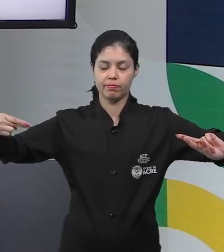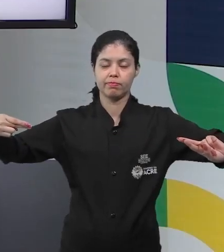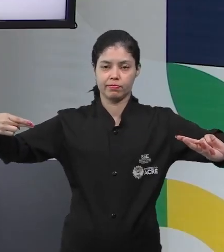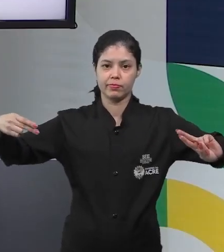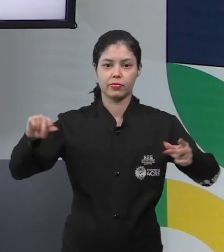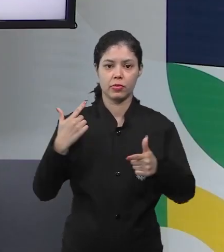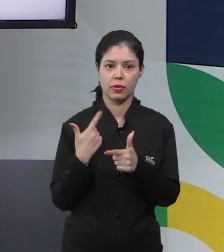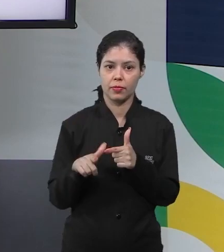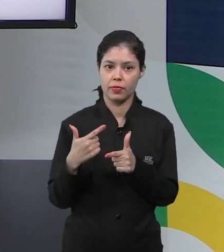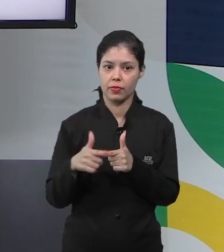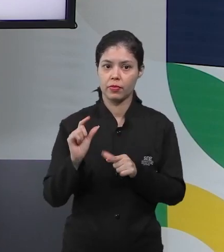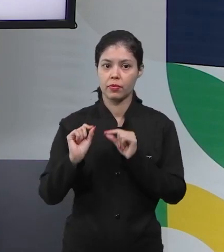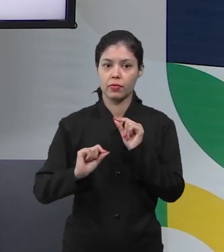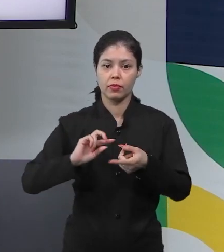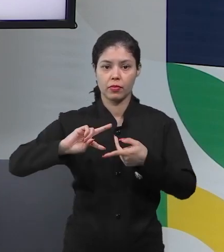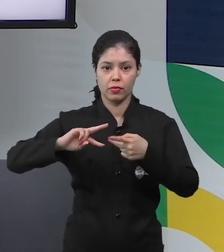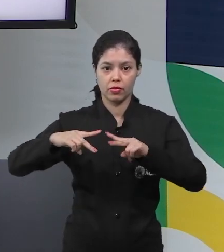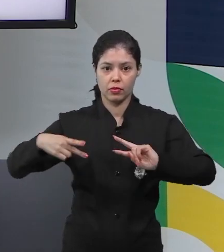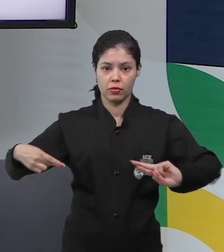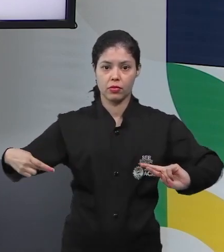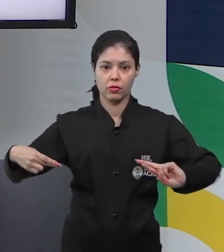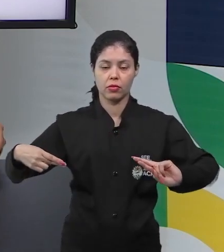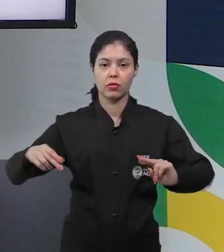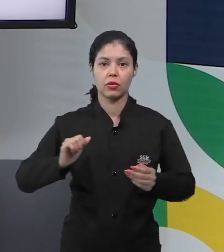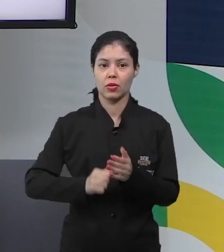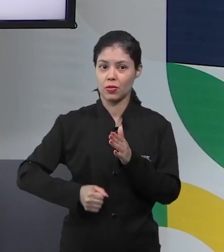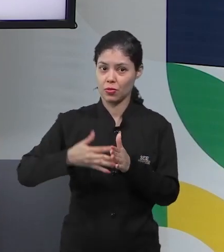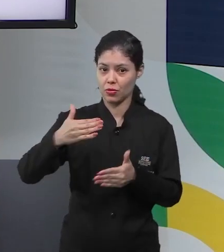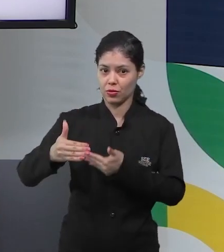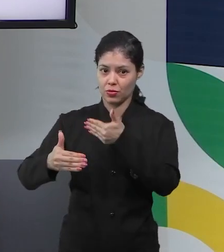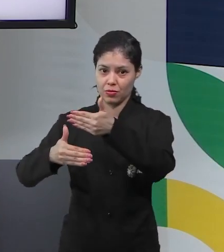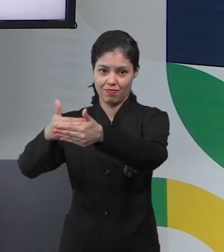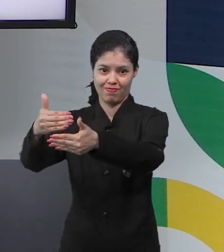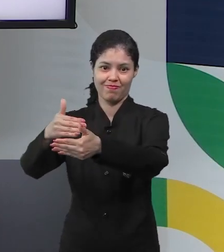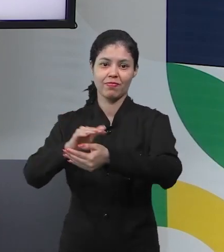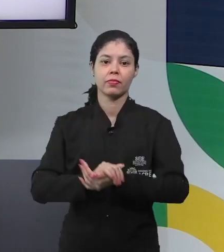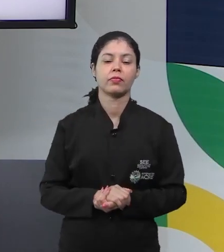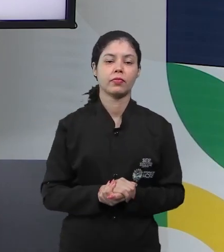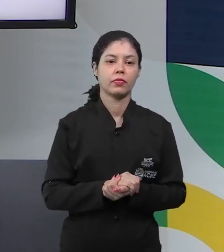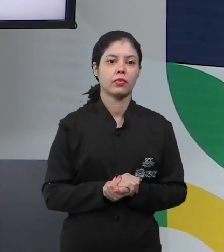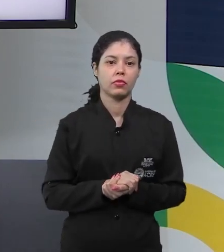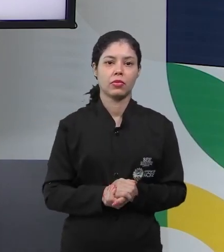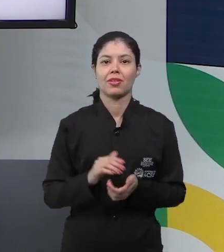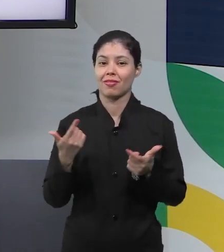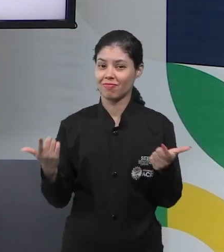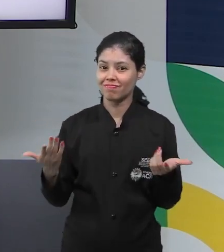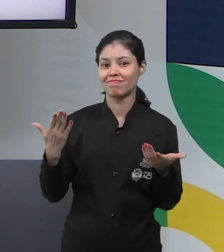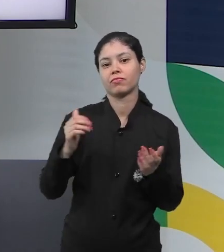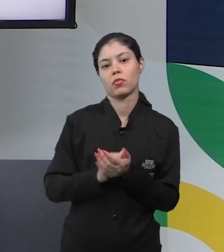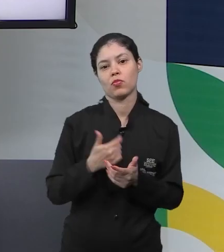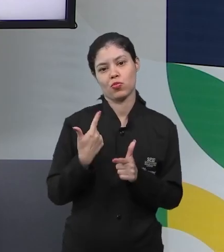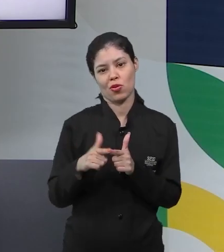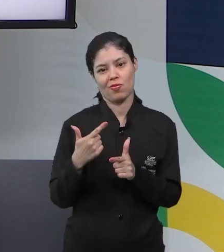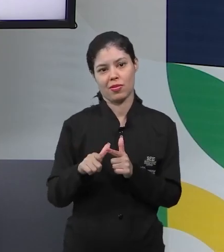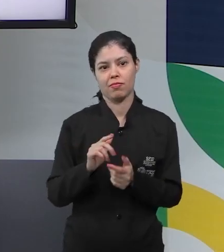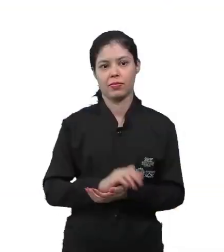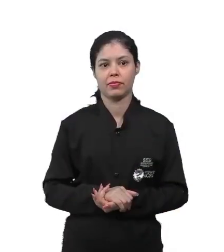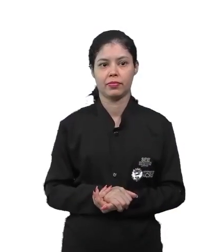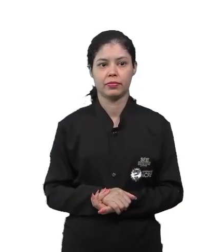causam modificações genéticas por muitas gerações. E isso é um grande problema.